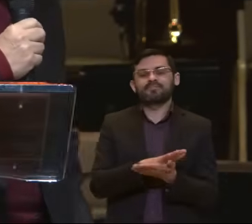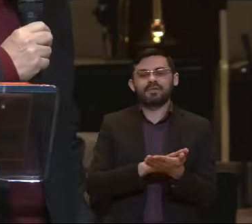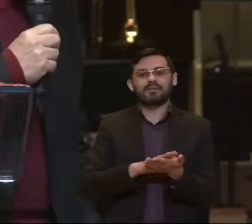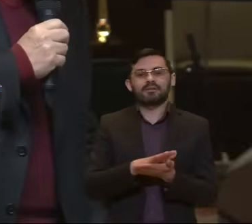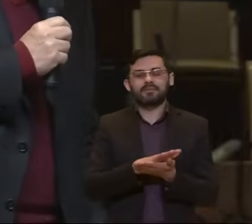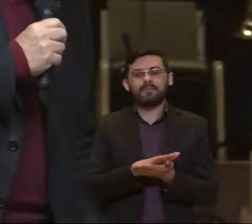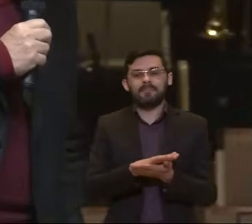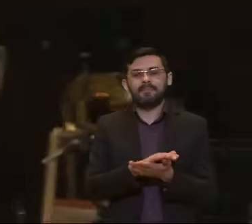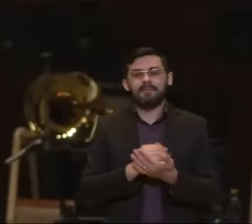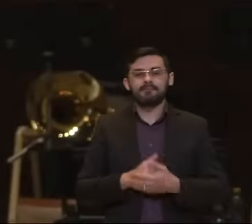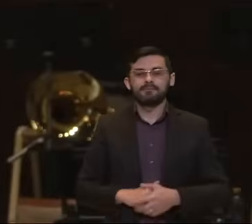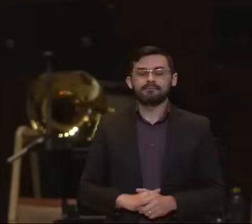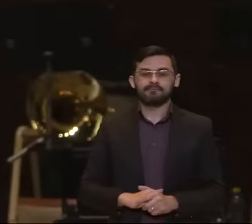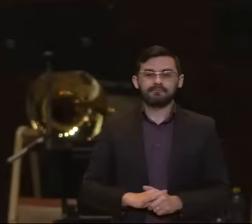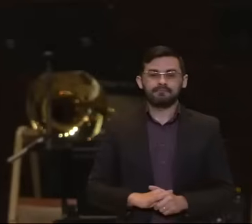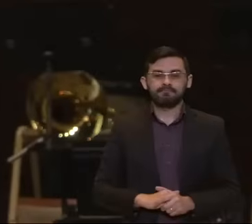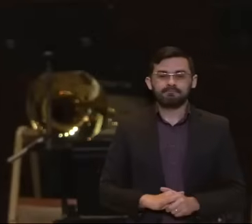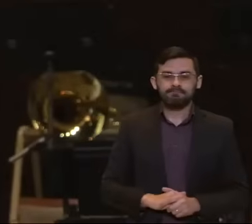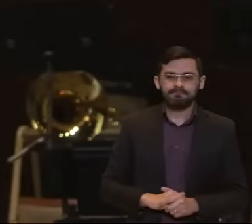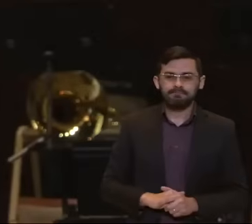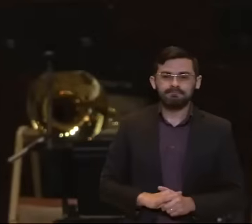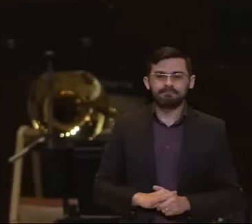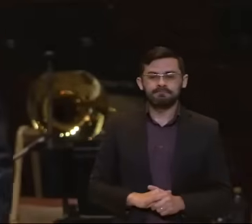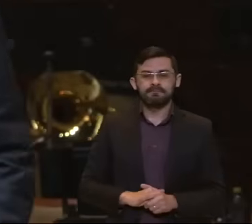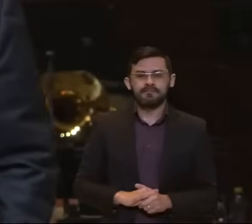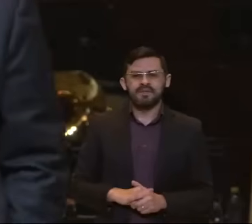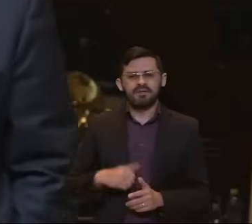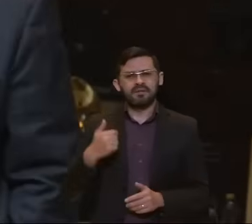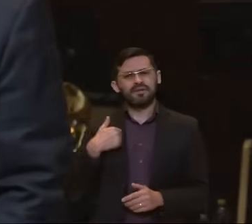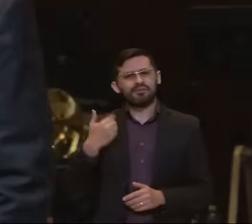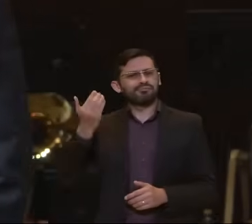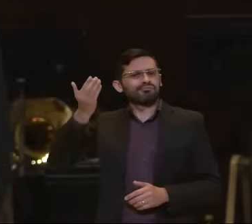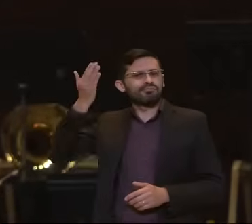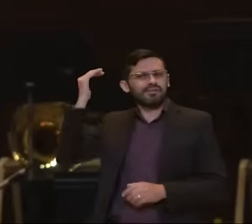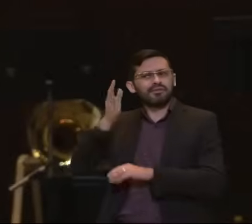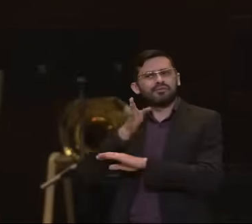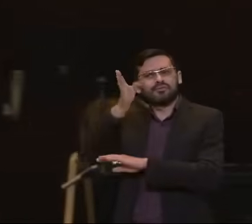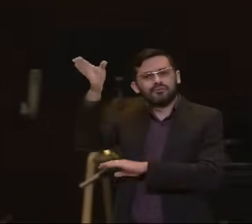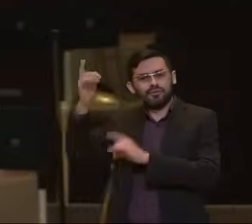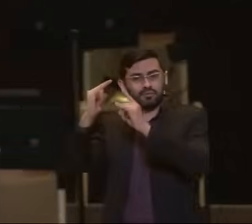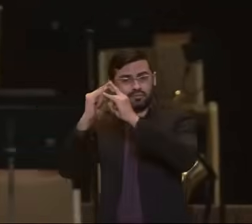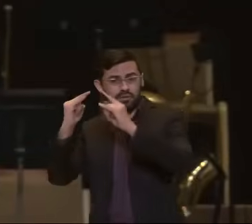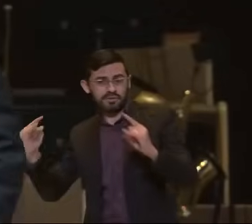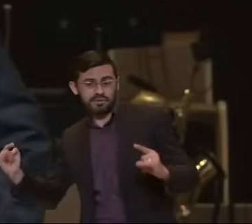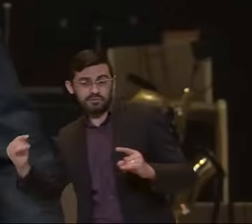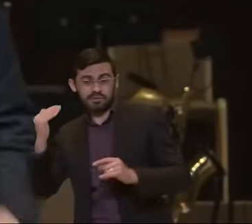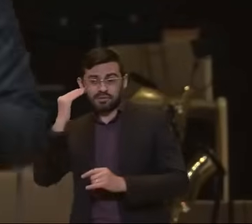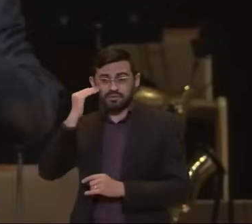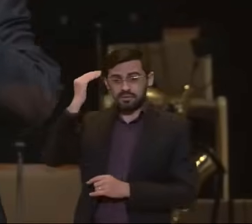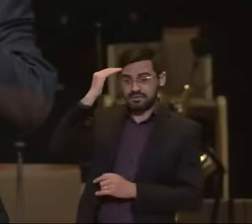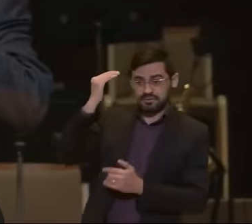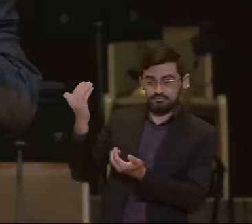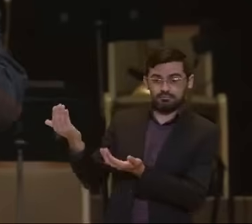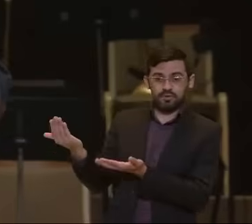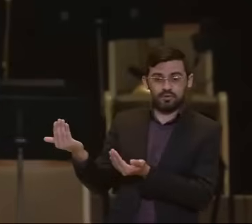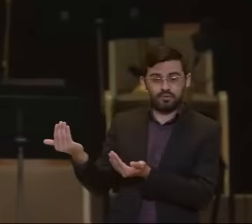Eu estava num retiro, há muitos anos atrás, de adolescentes e jovens,